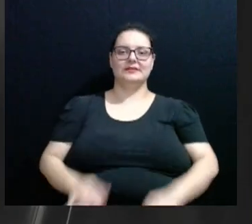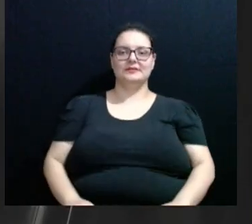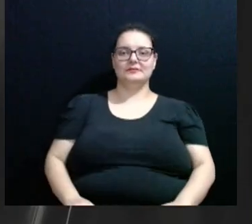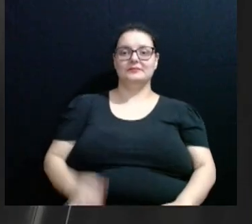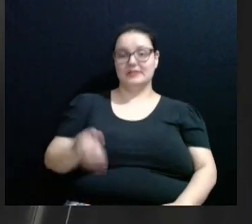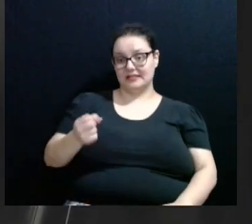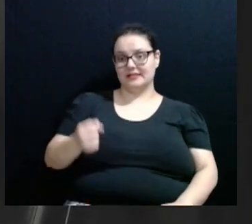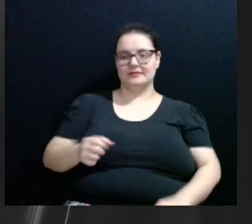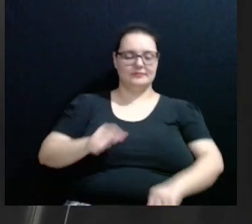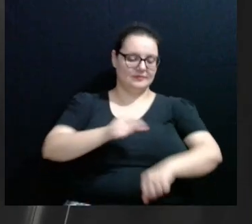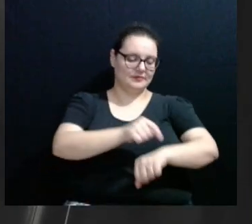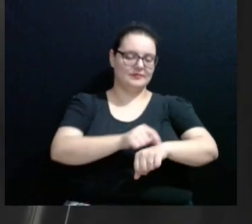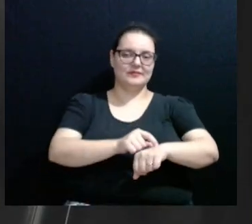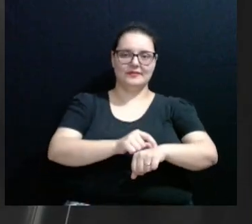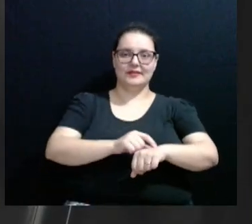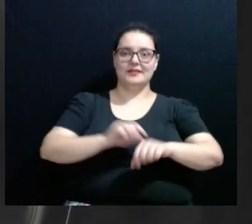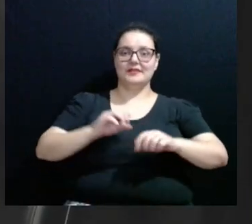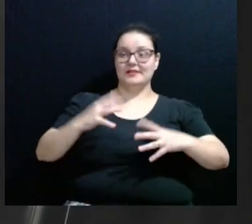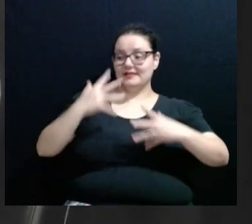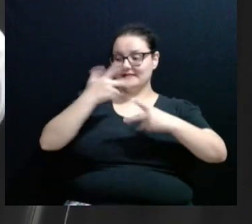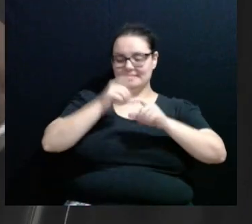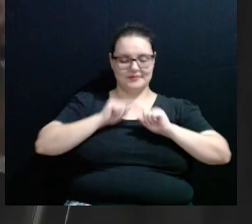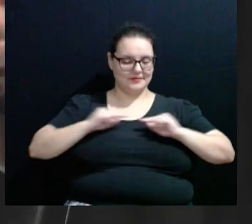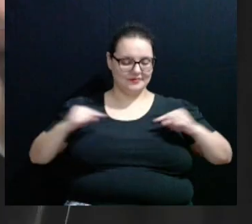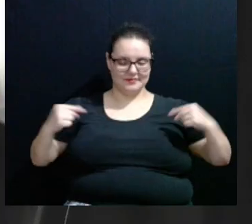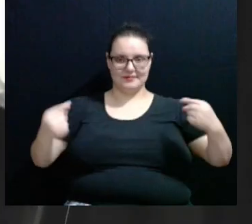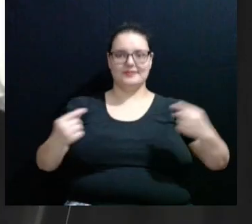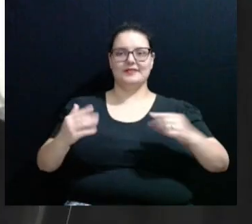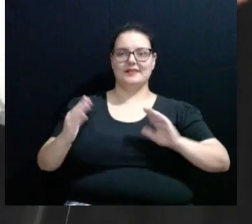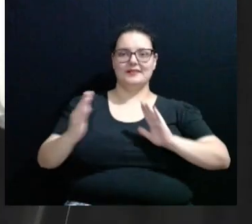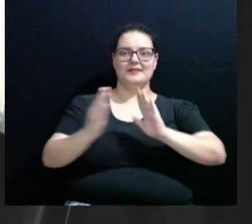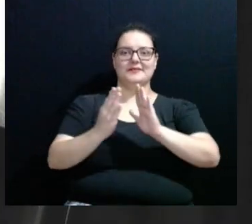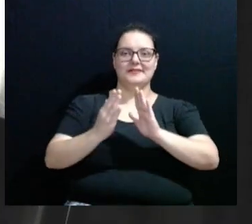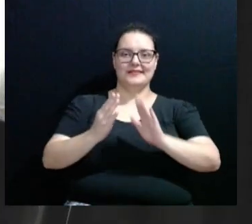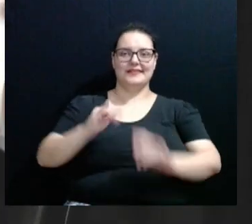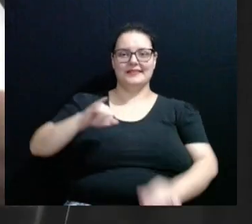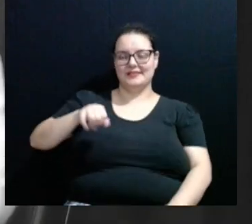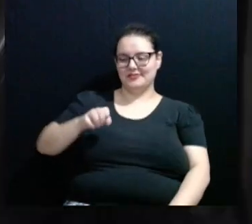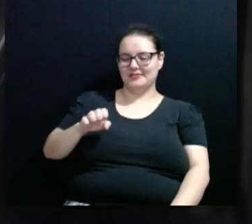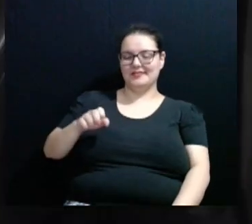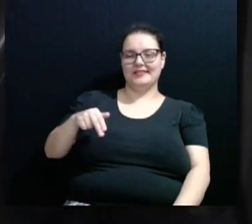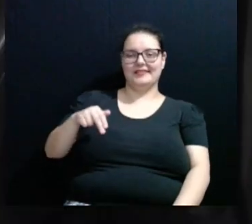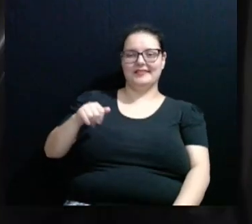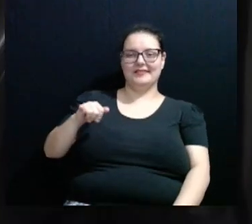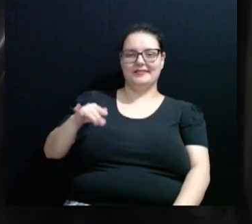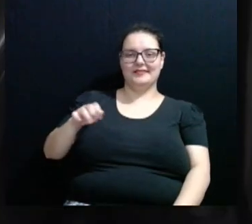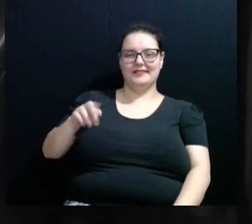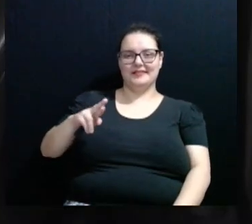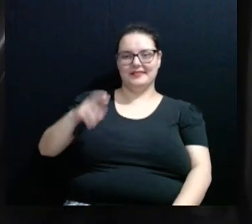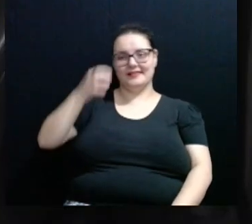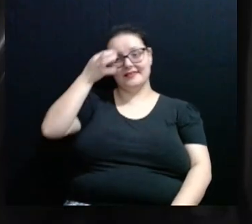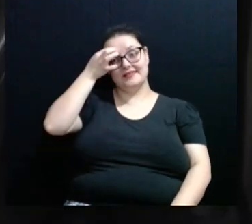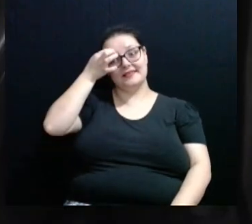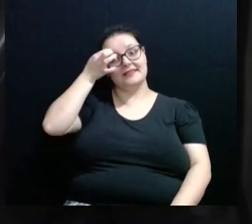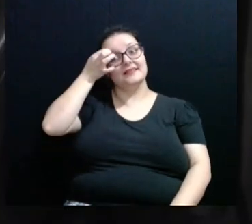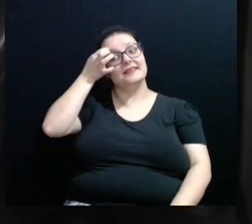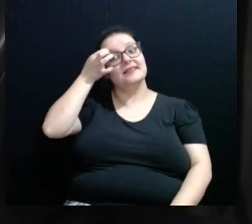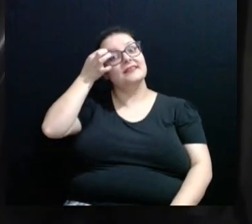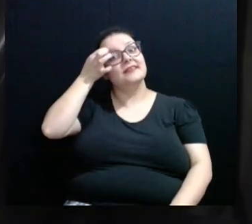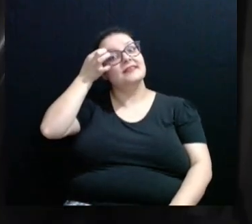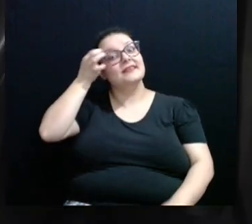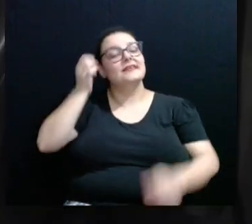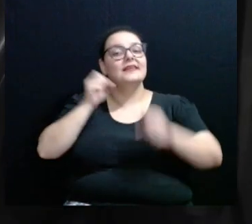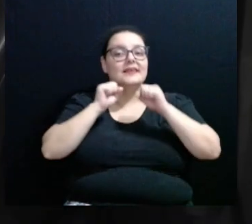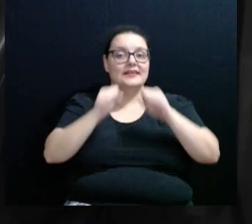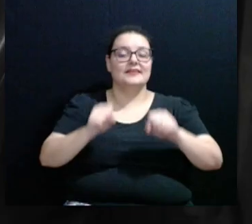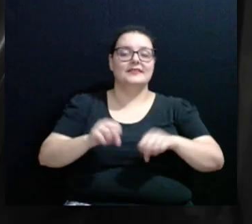nesse estúdio lindo que você falou, e na minha frente está a Jennifer também, que é assessora de educação especial também, que a gente